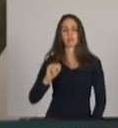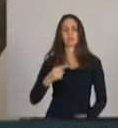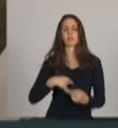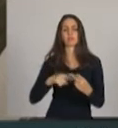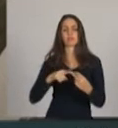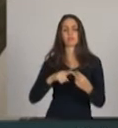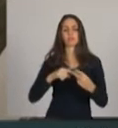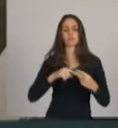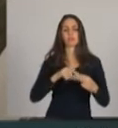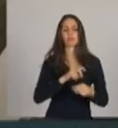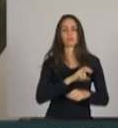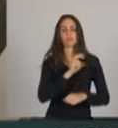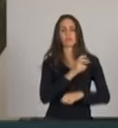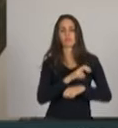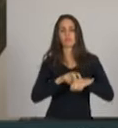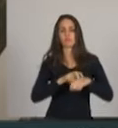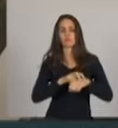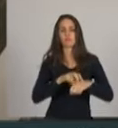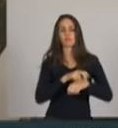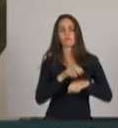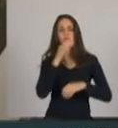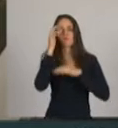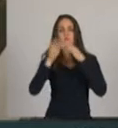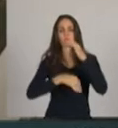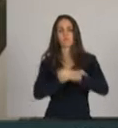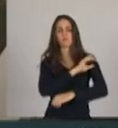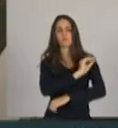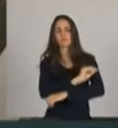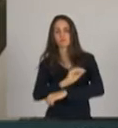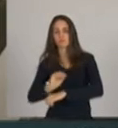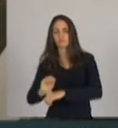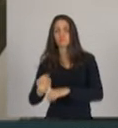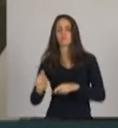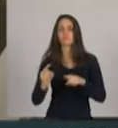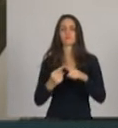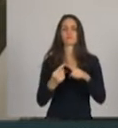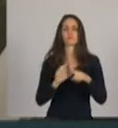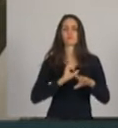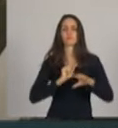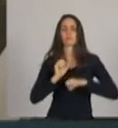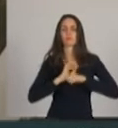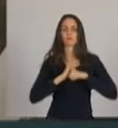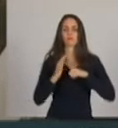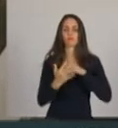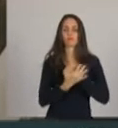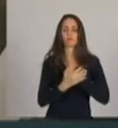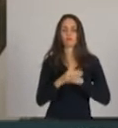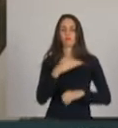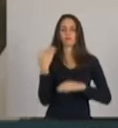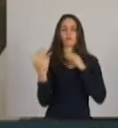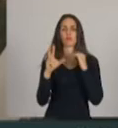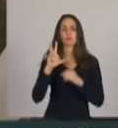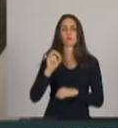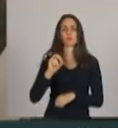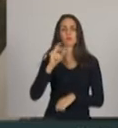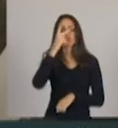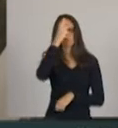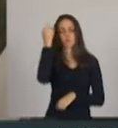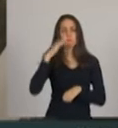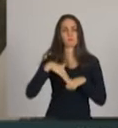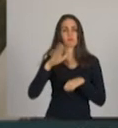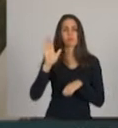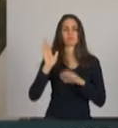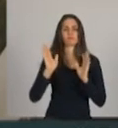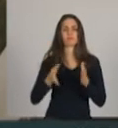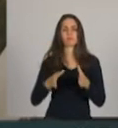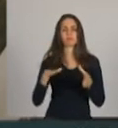jardineiros desta pandemia, deste vírus assassino que mata,